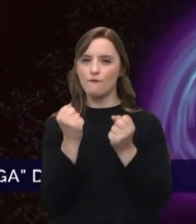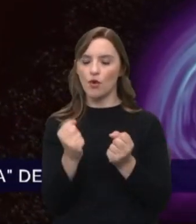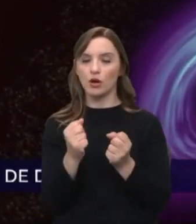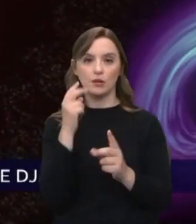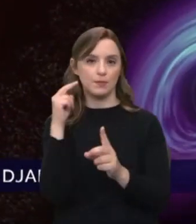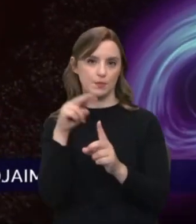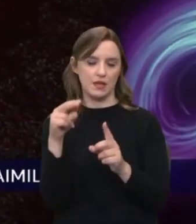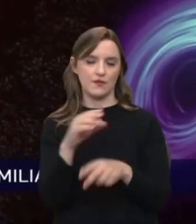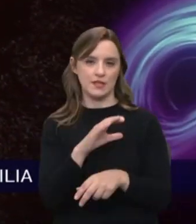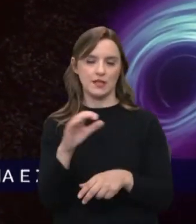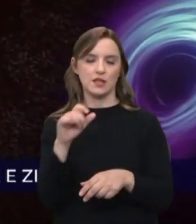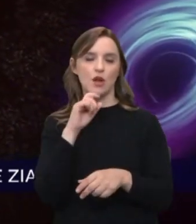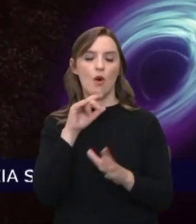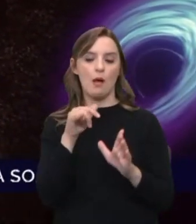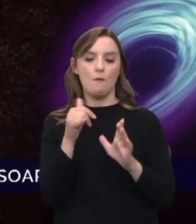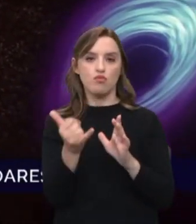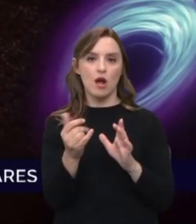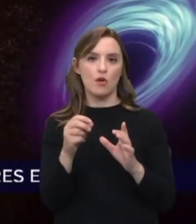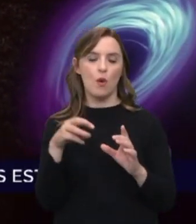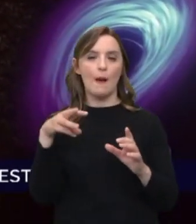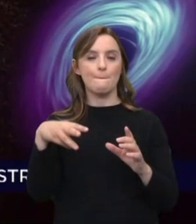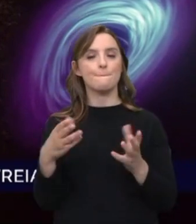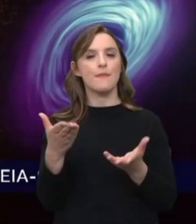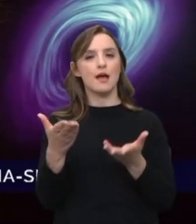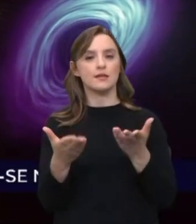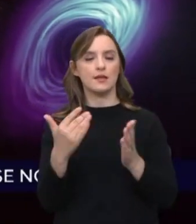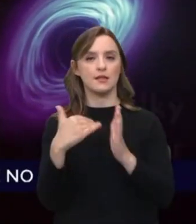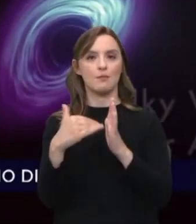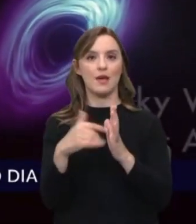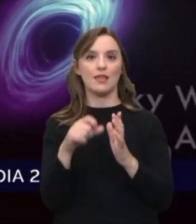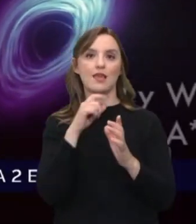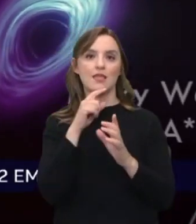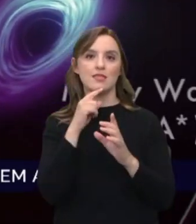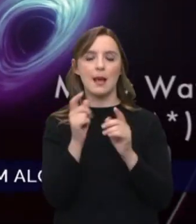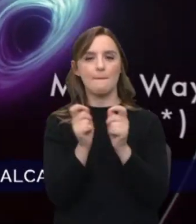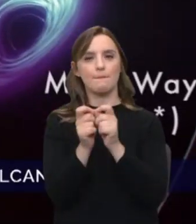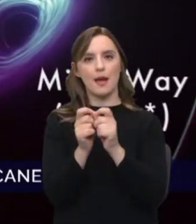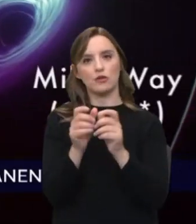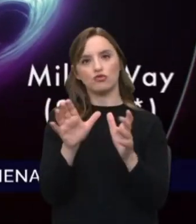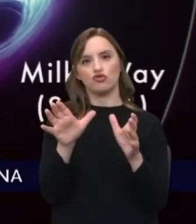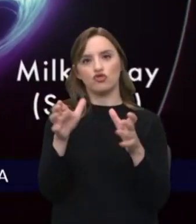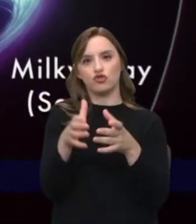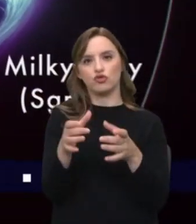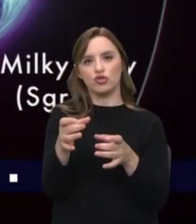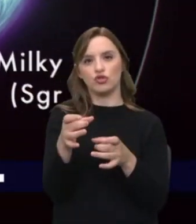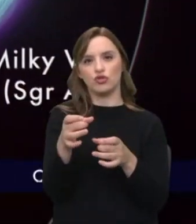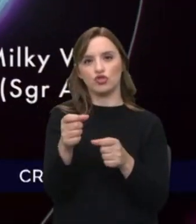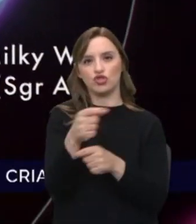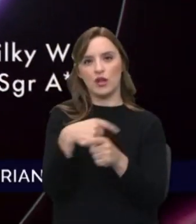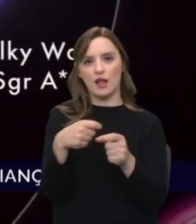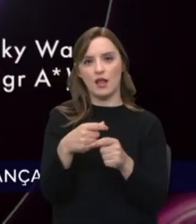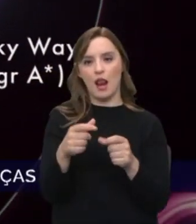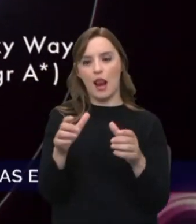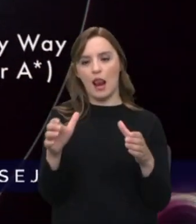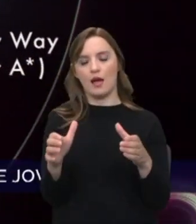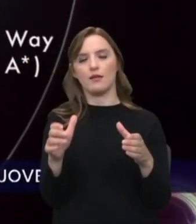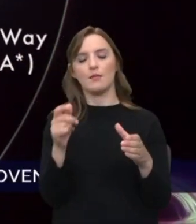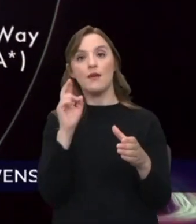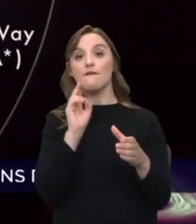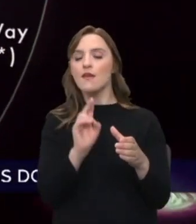negro de massa intermédia e ainda por cima na nossa galáxia, num enxame globular que está na nossa galáxia. Mas repara bem, Cristiana, como foram